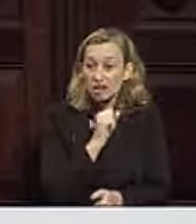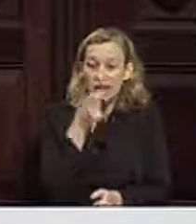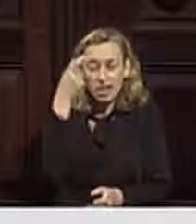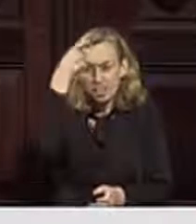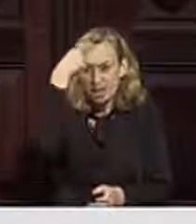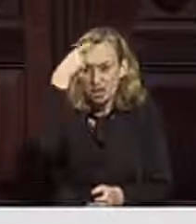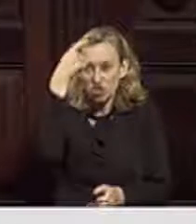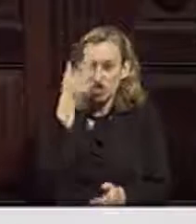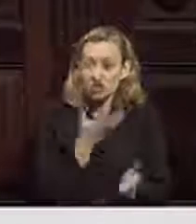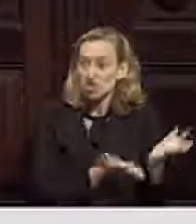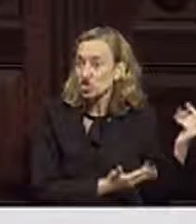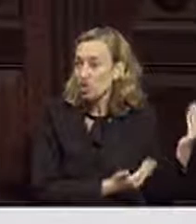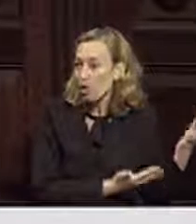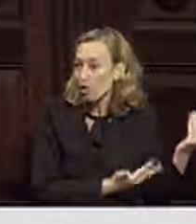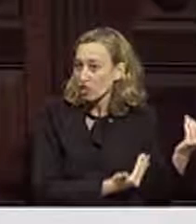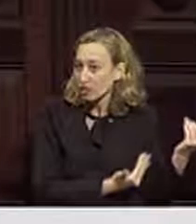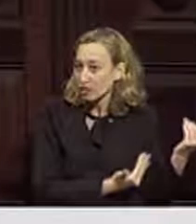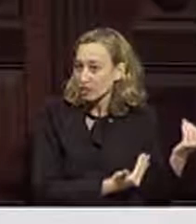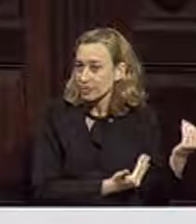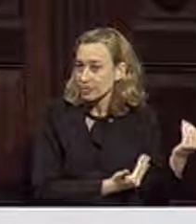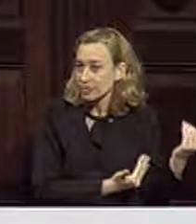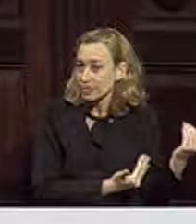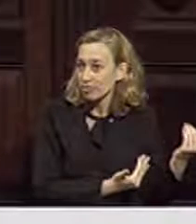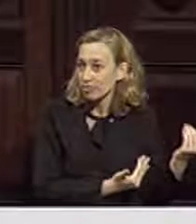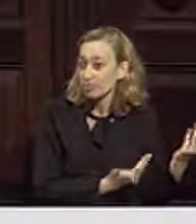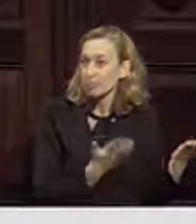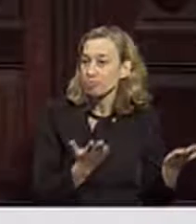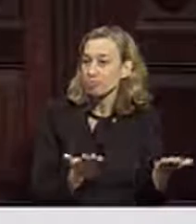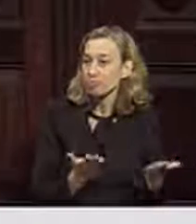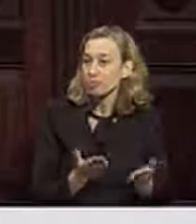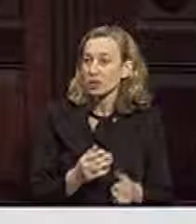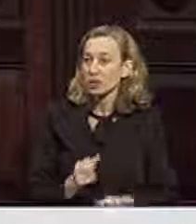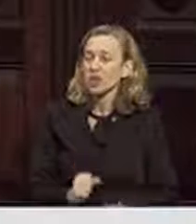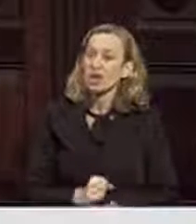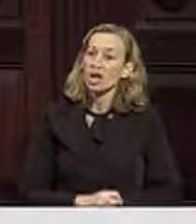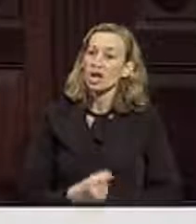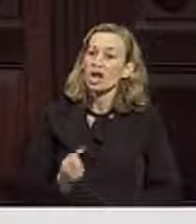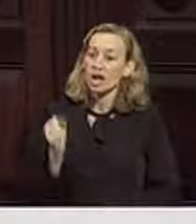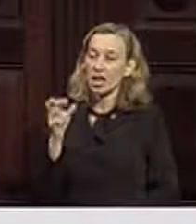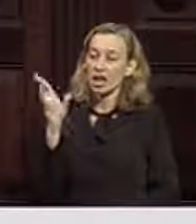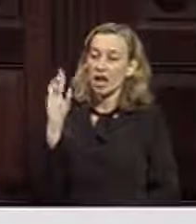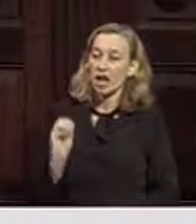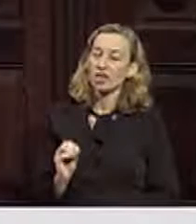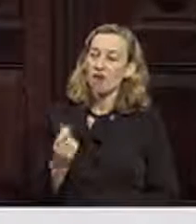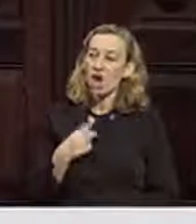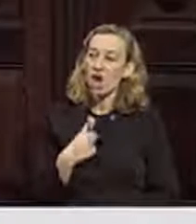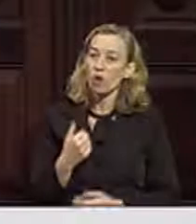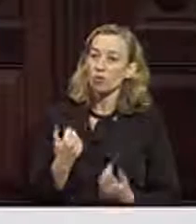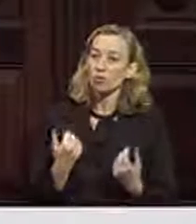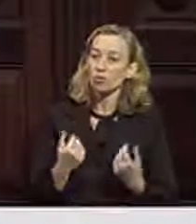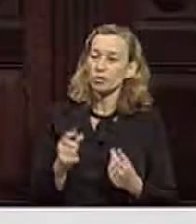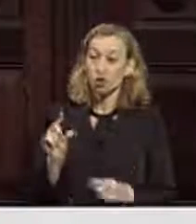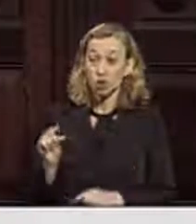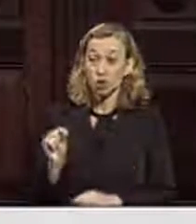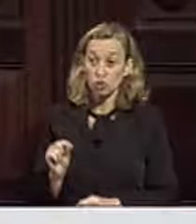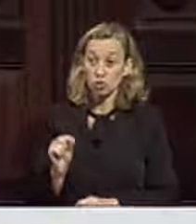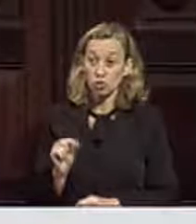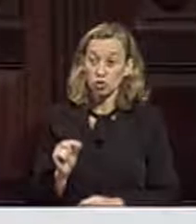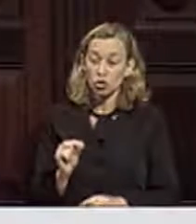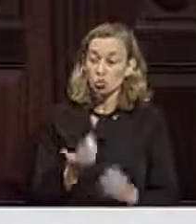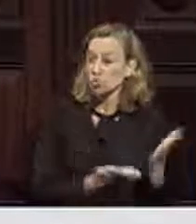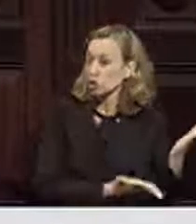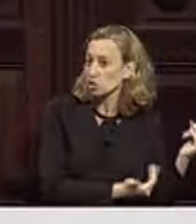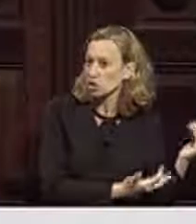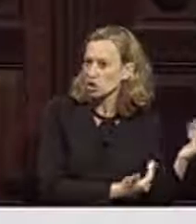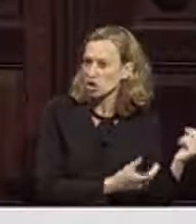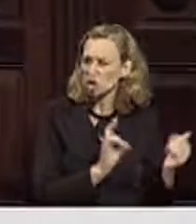em trazer juventude para a política. É claro, e eu defendo isso, mas uma juventude que não esteja apenas na